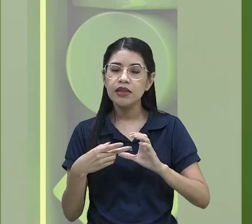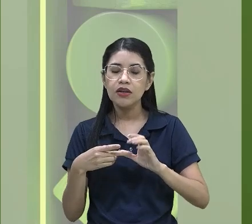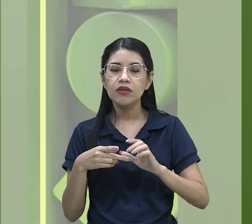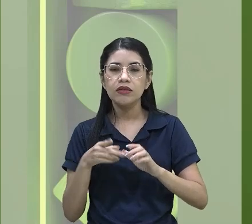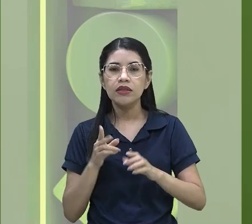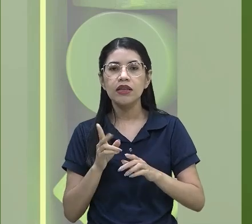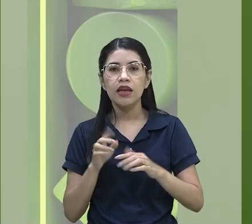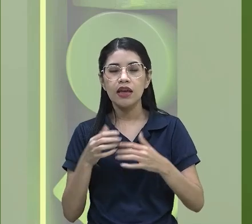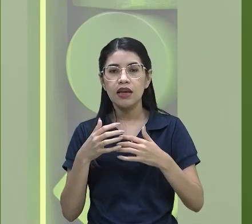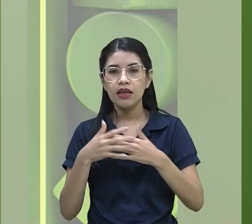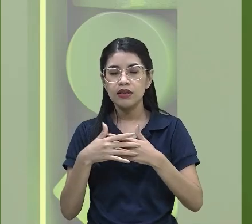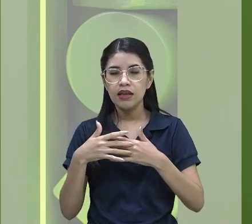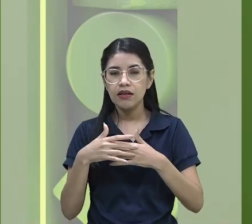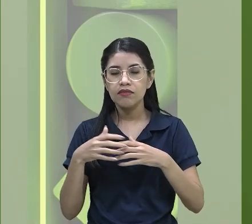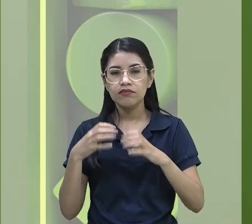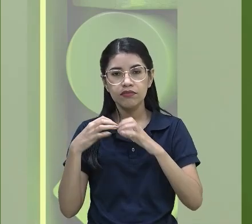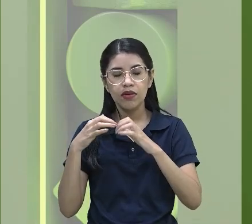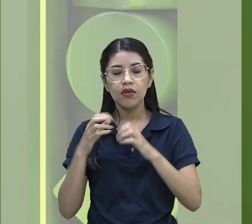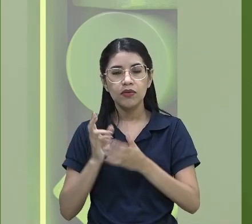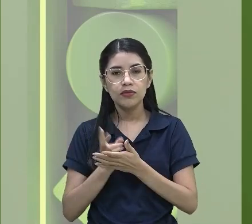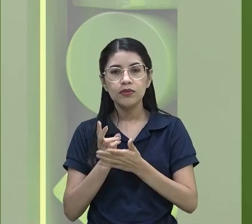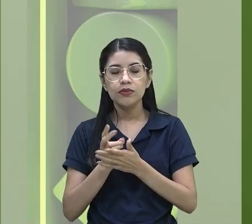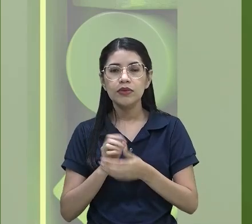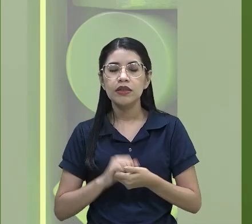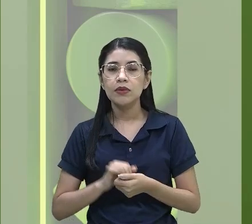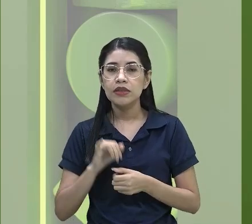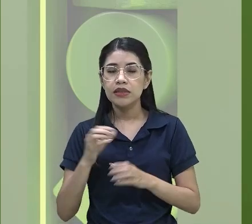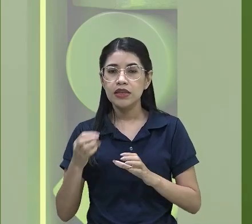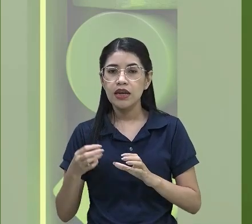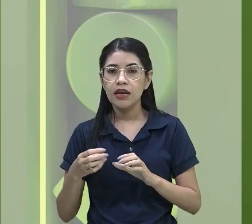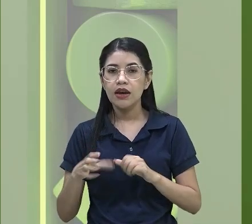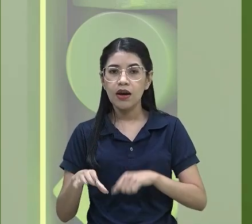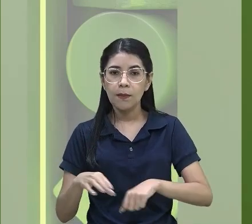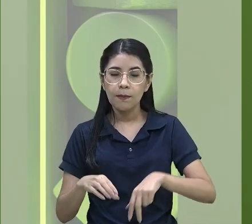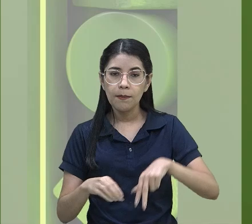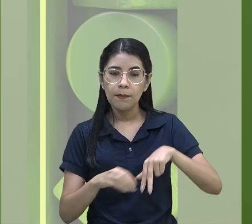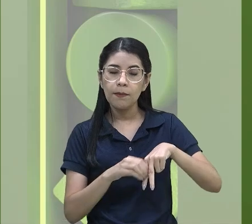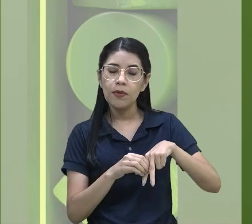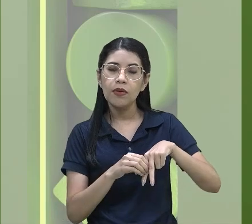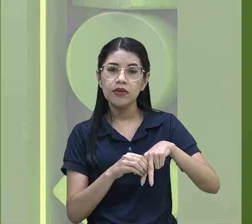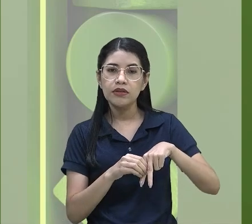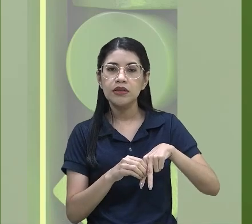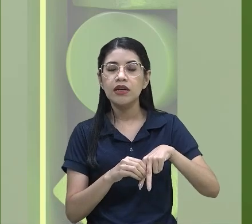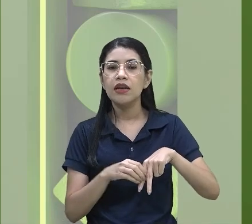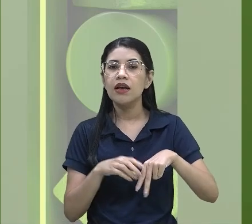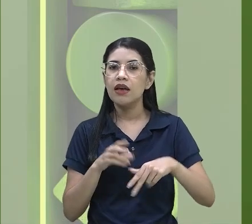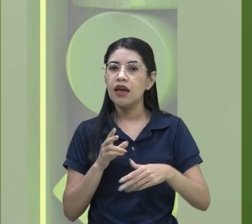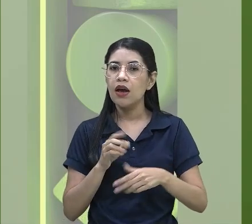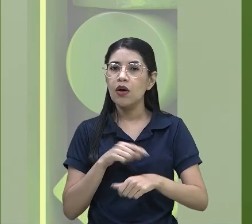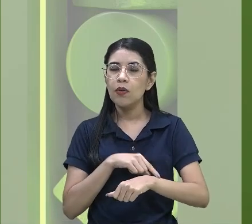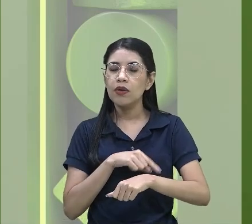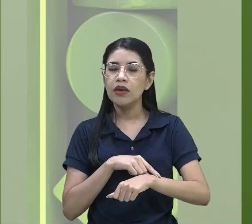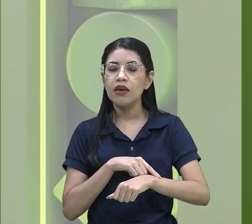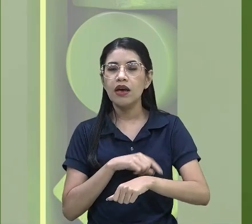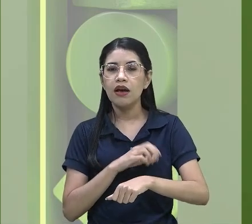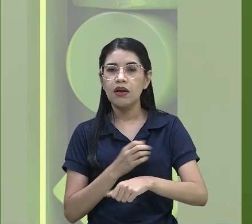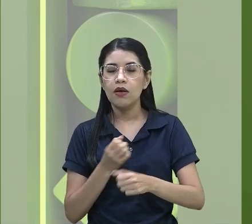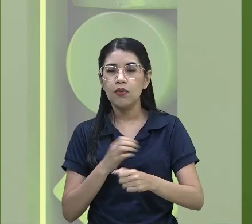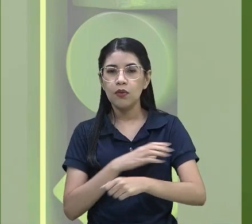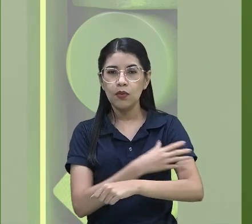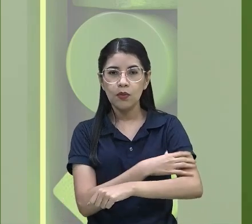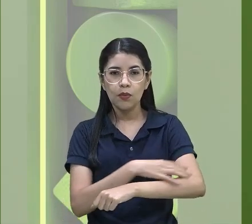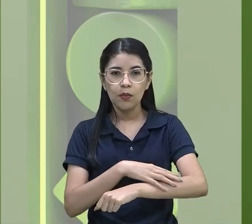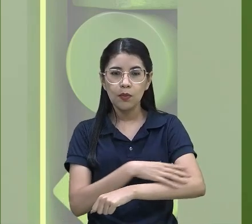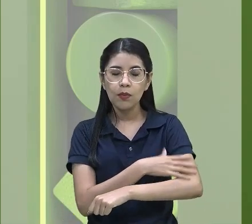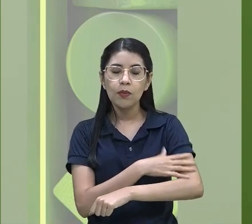células nervosas. E aí, quando você coloca aquela prótese, aquelas células receptoras vão fazer com que o músculo da parte aqui do